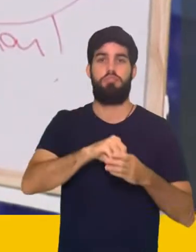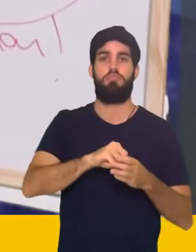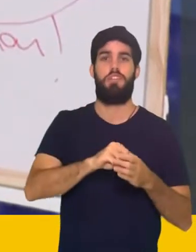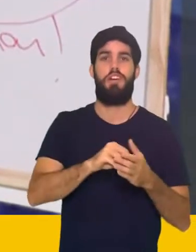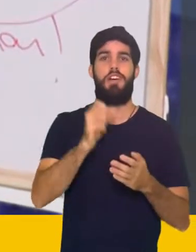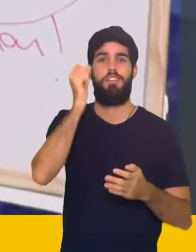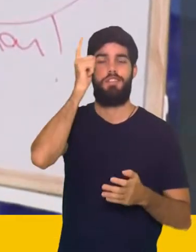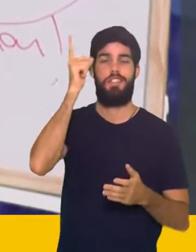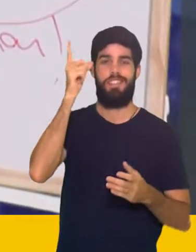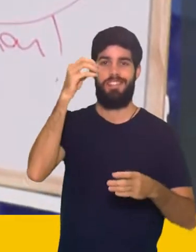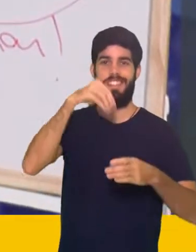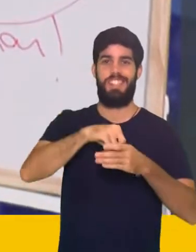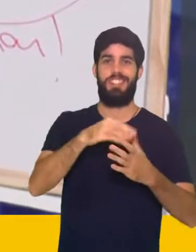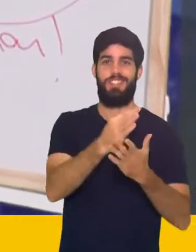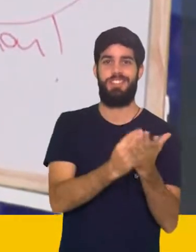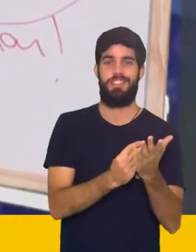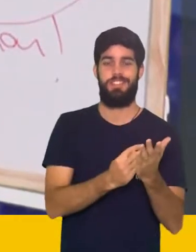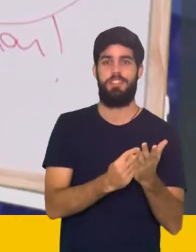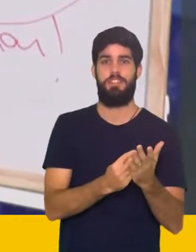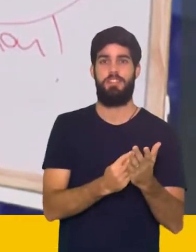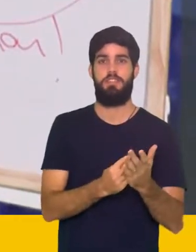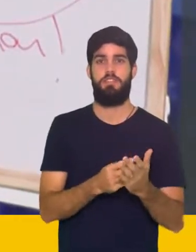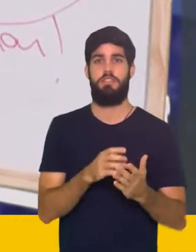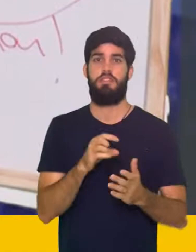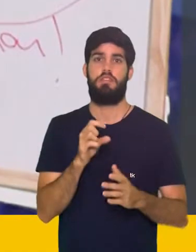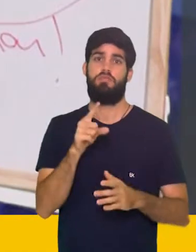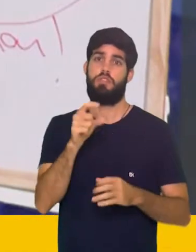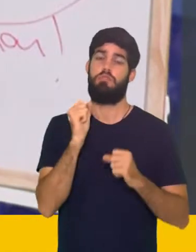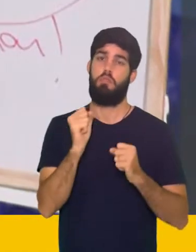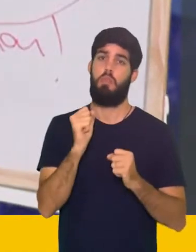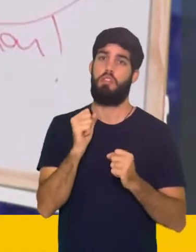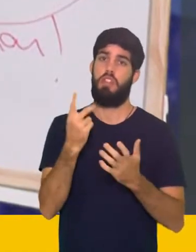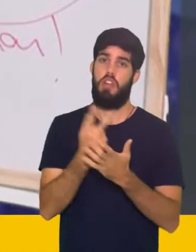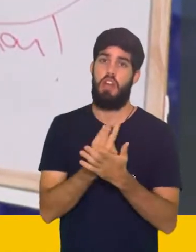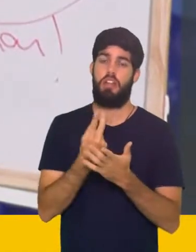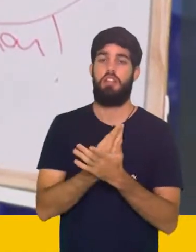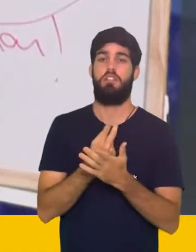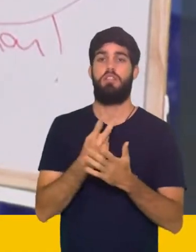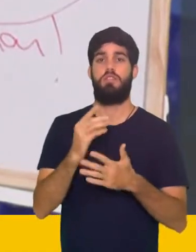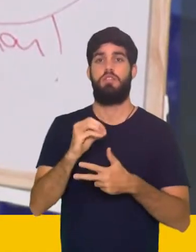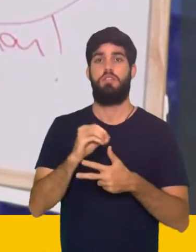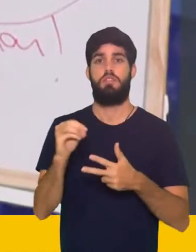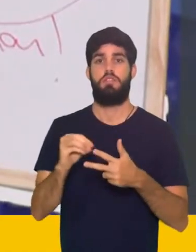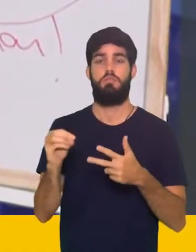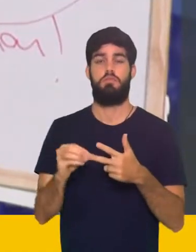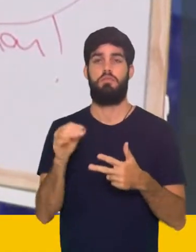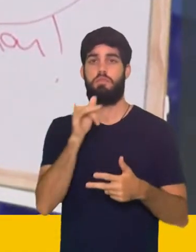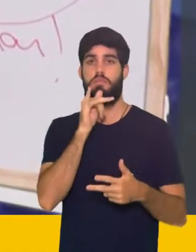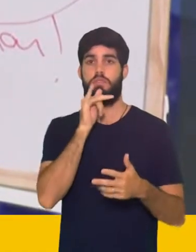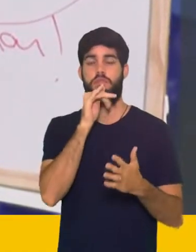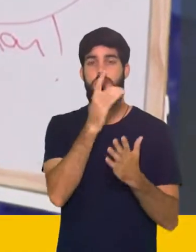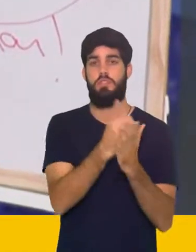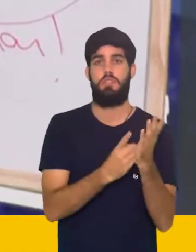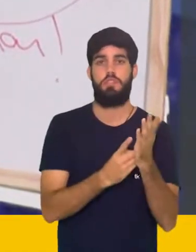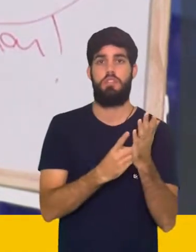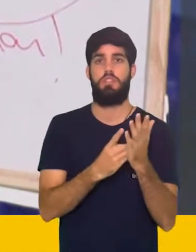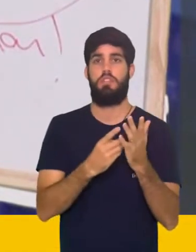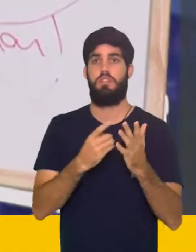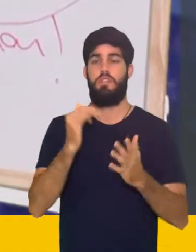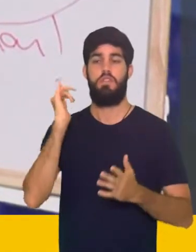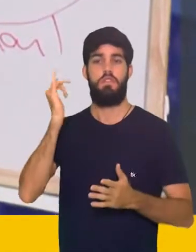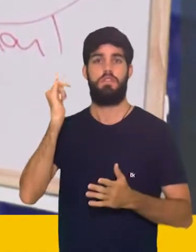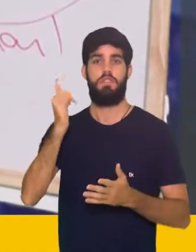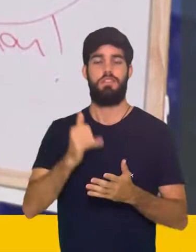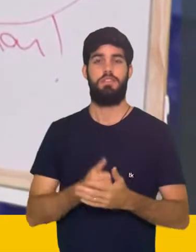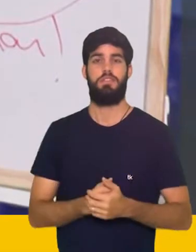você ir fazer a prova do Enem e fazer uma dissertação narrativa. Quando você traz um dado histórico, e esse